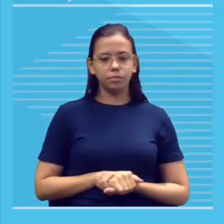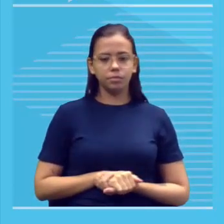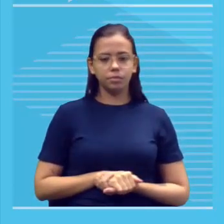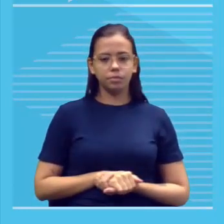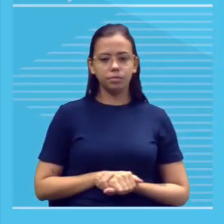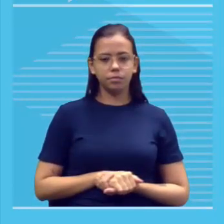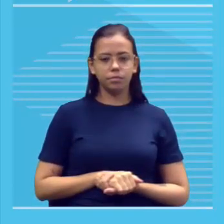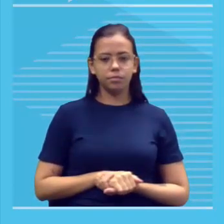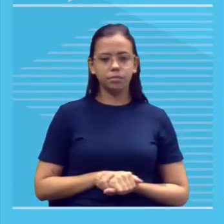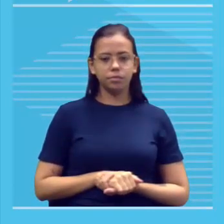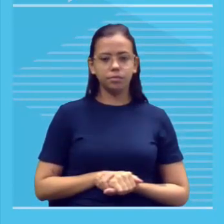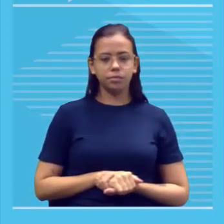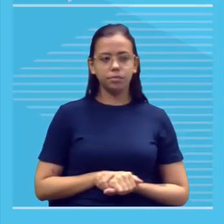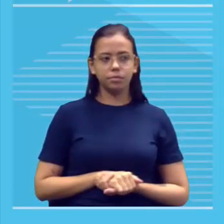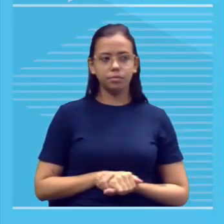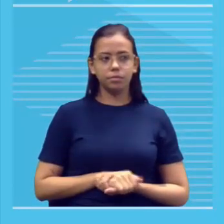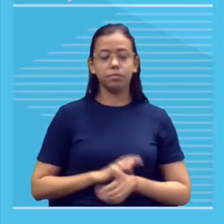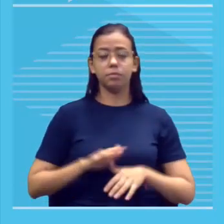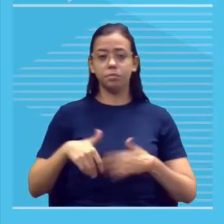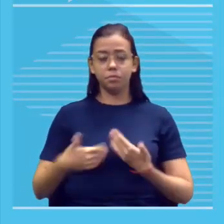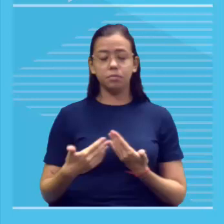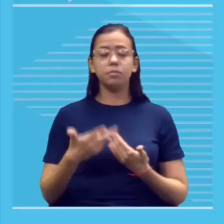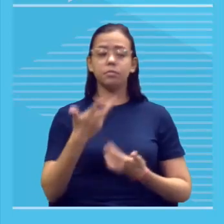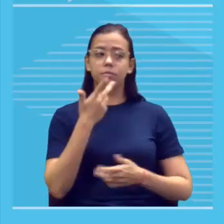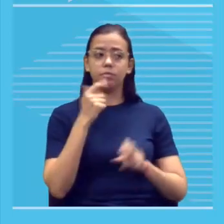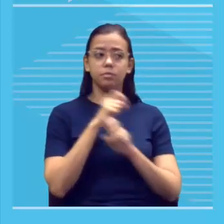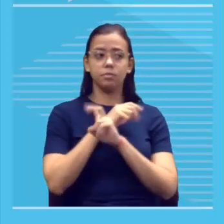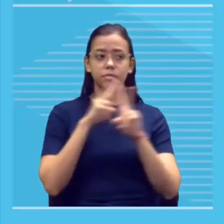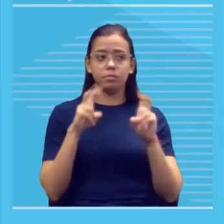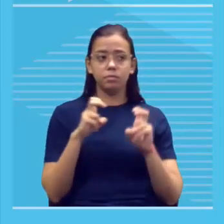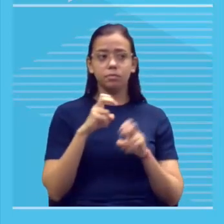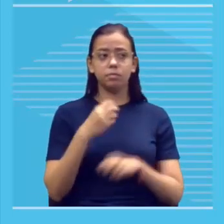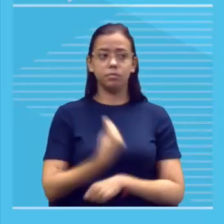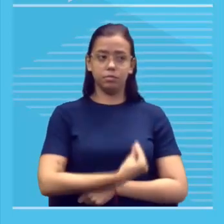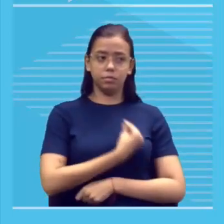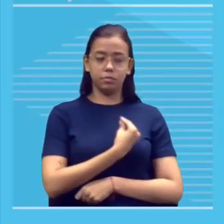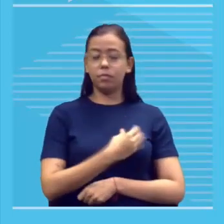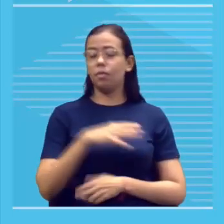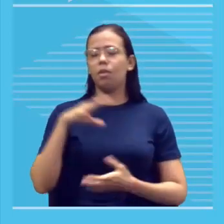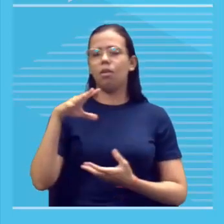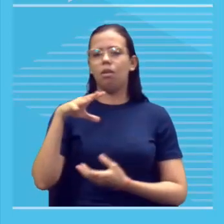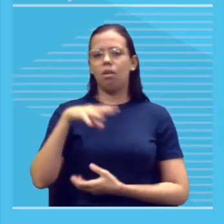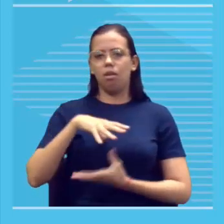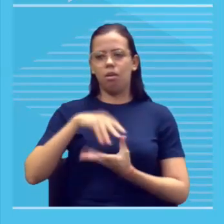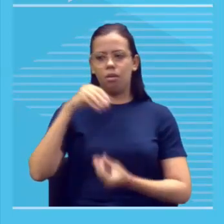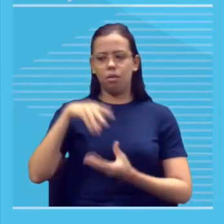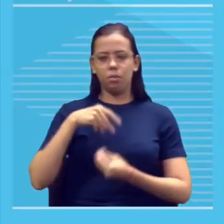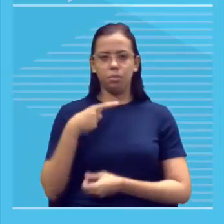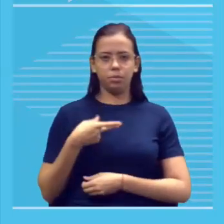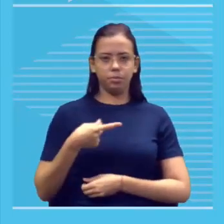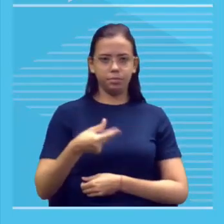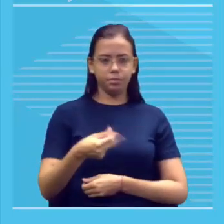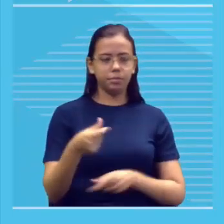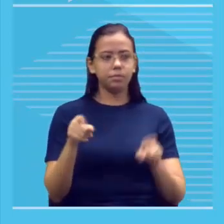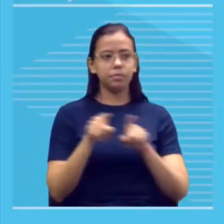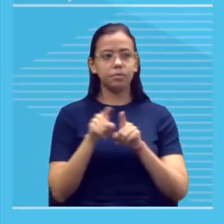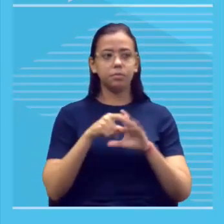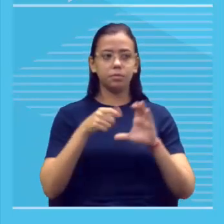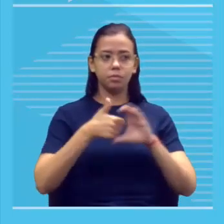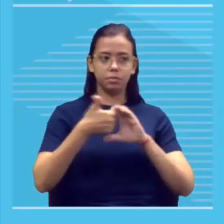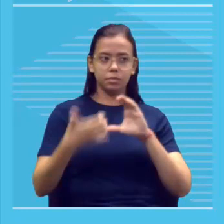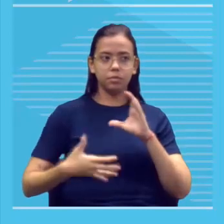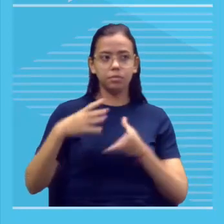nesse mundo dos espíritos vai falar sobre a imortalidade da alma a natureza dos espíritos